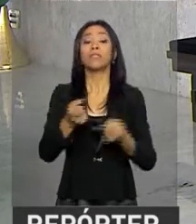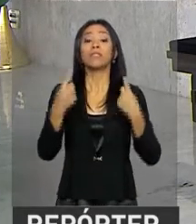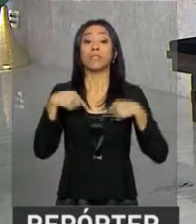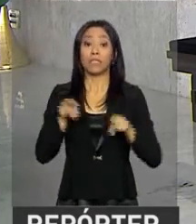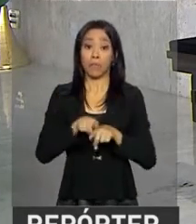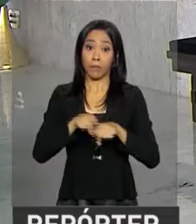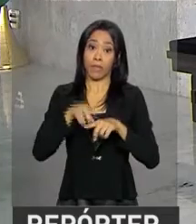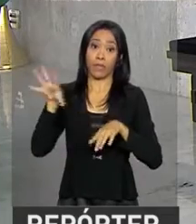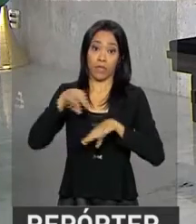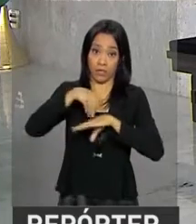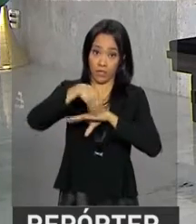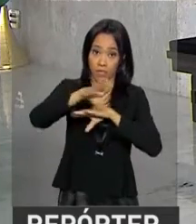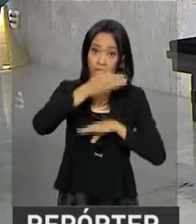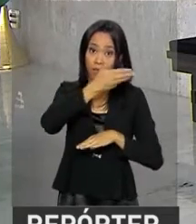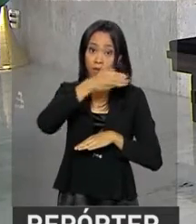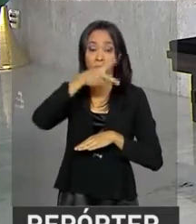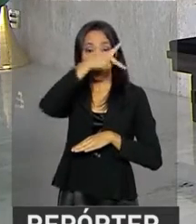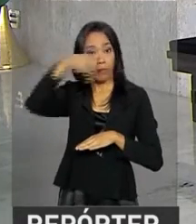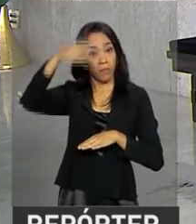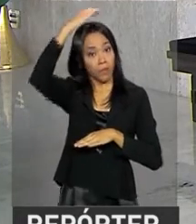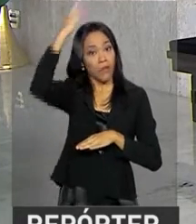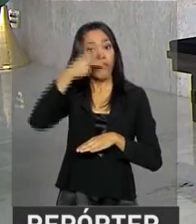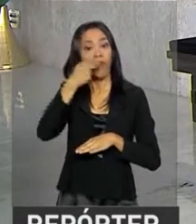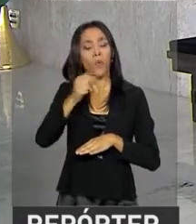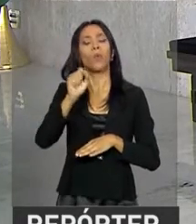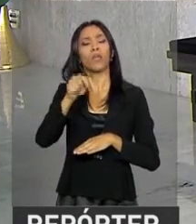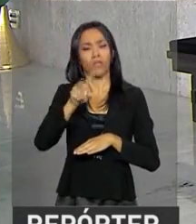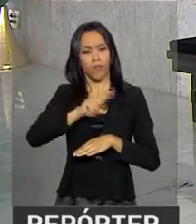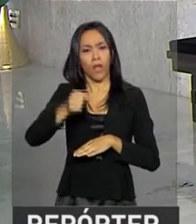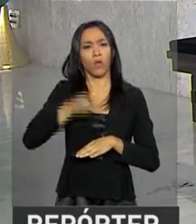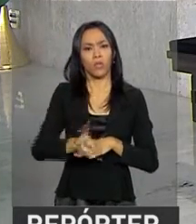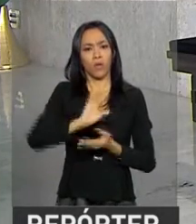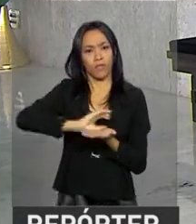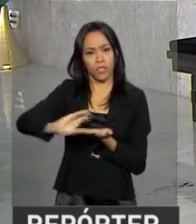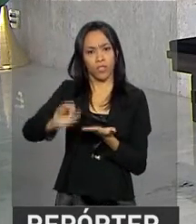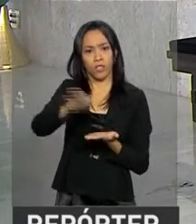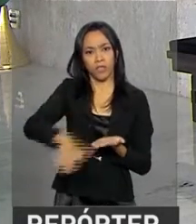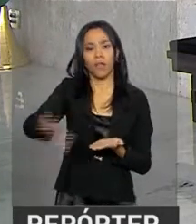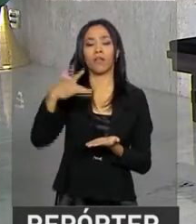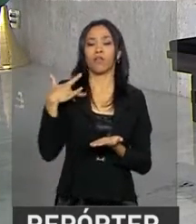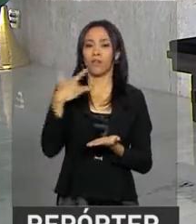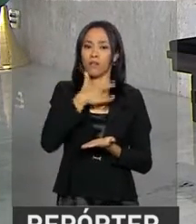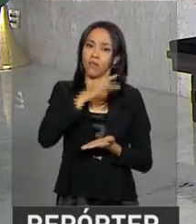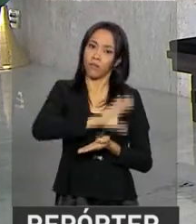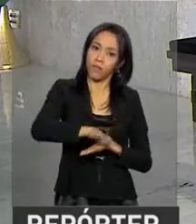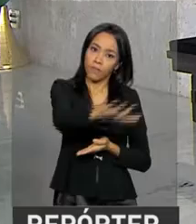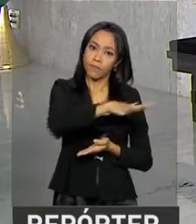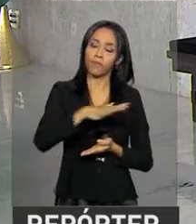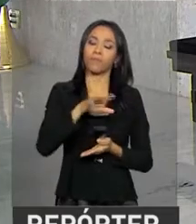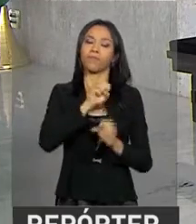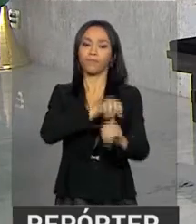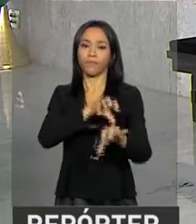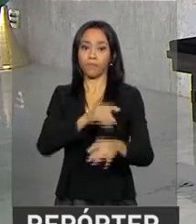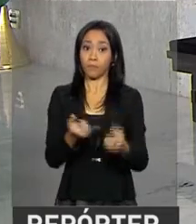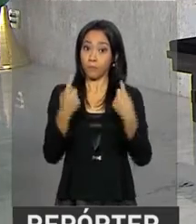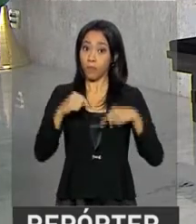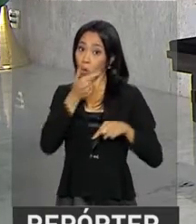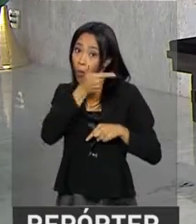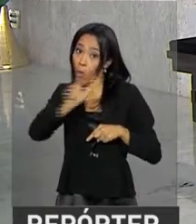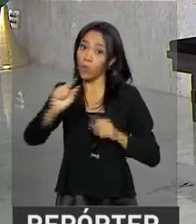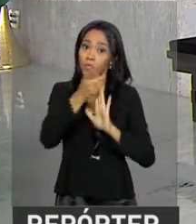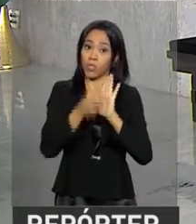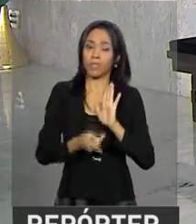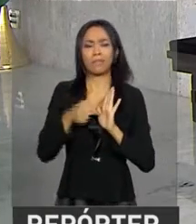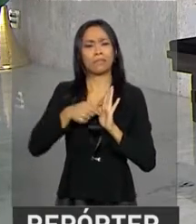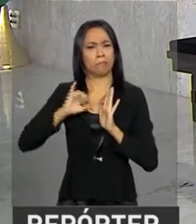ainda segundo paula que o governo vai continuar investindo em saúde e educação e hoje o outro projeto considerado importante